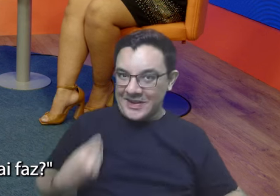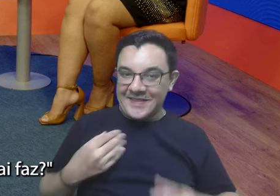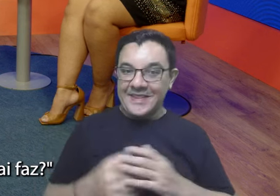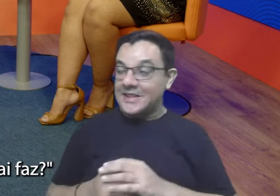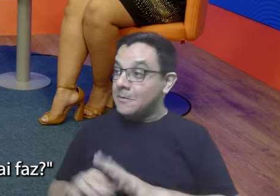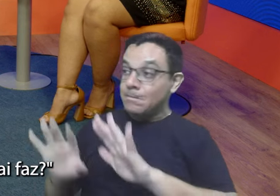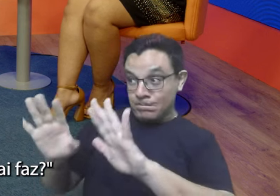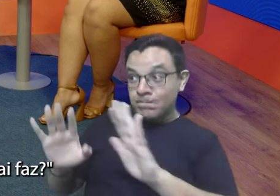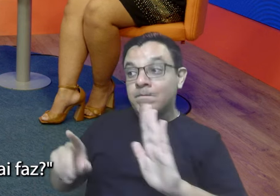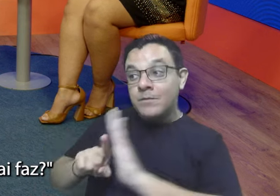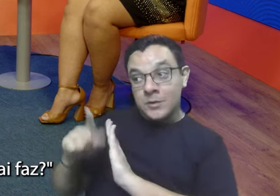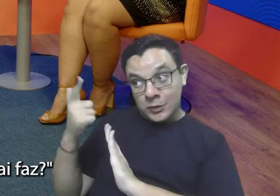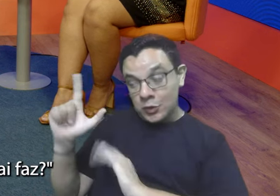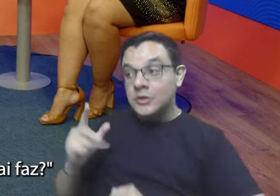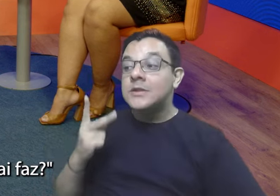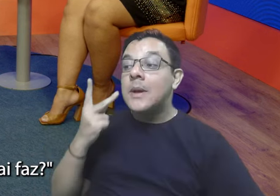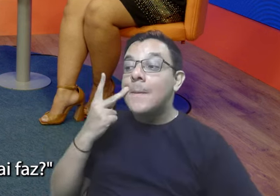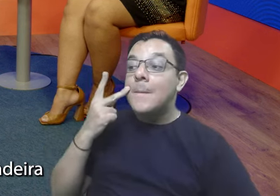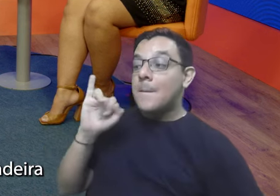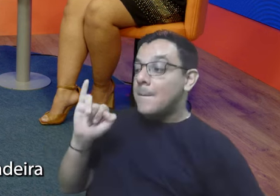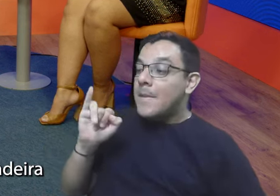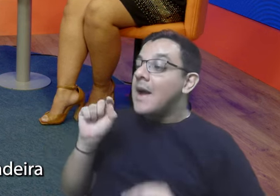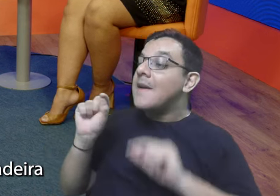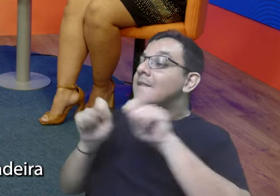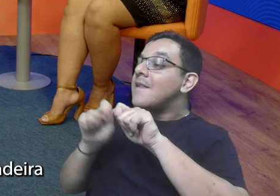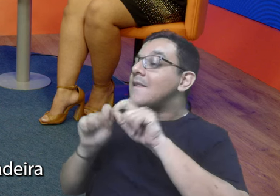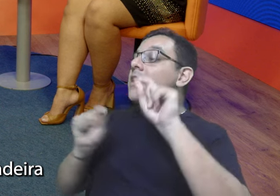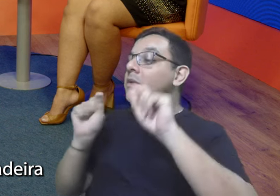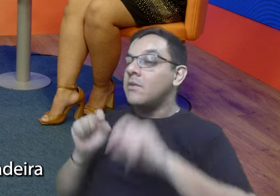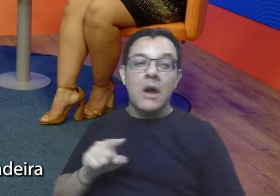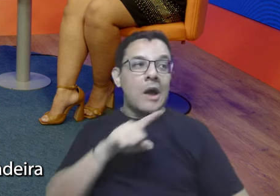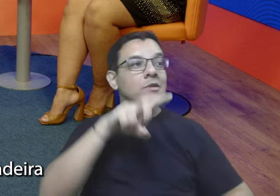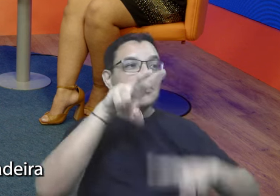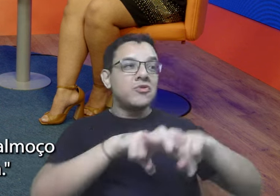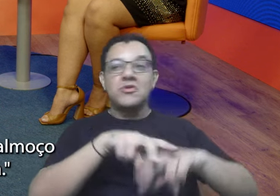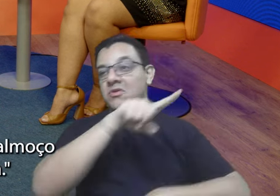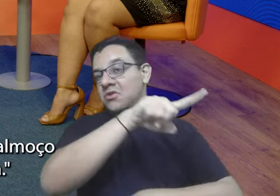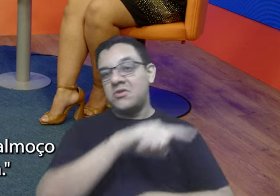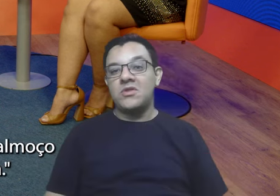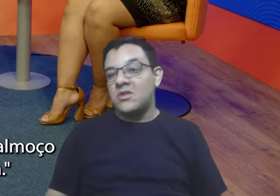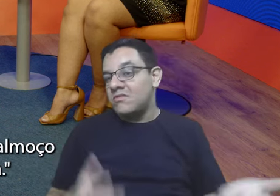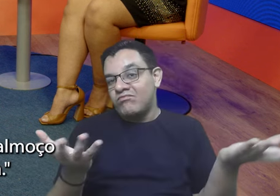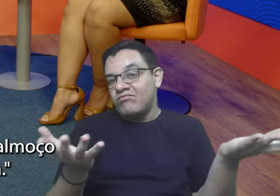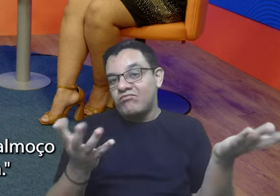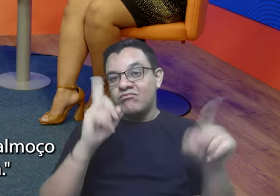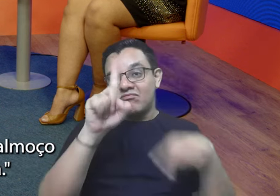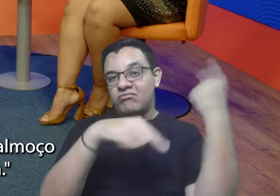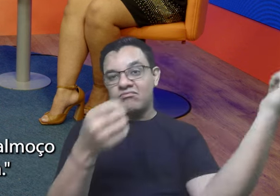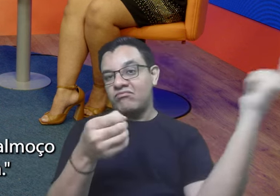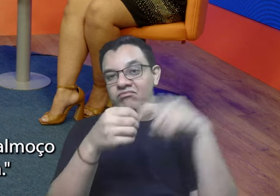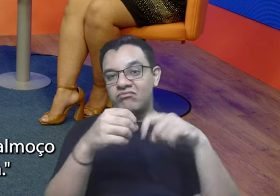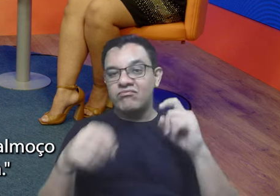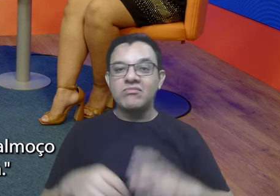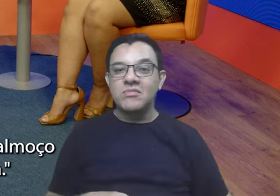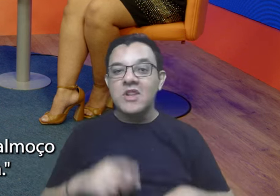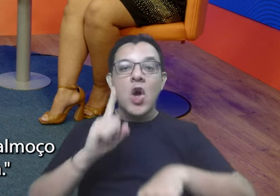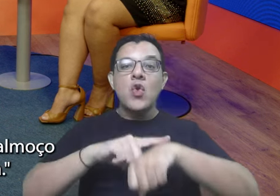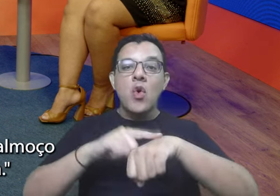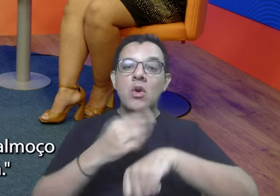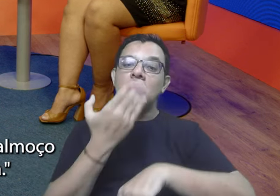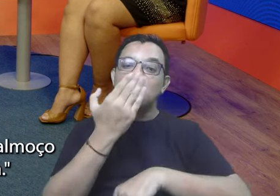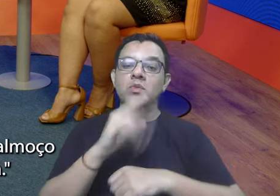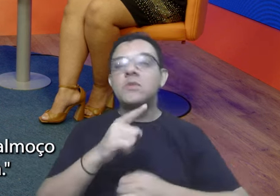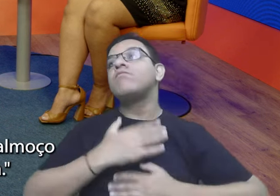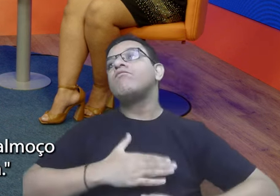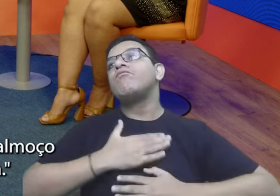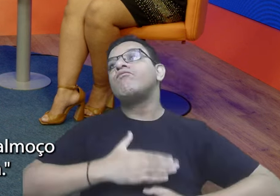eu falei e o papai o que que o papai faz ela ah papai senta lá na cadeira dele e depois volta aí na hora do almoço ele